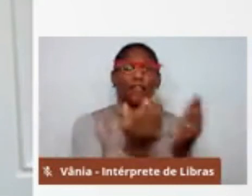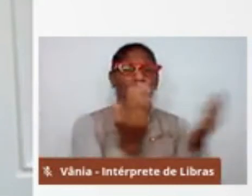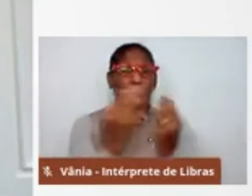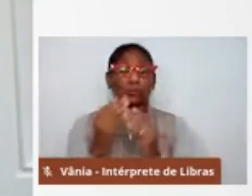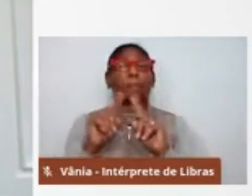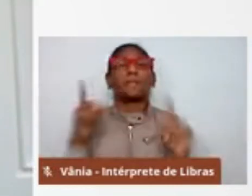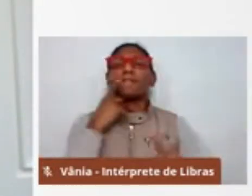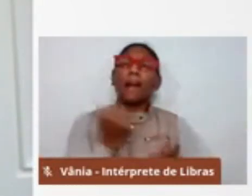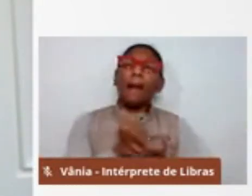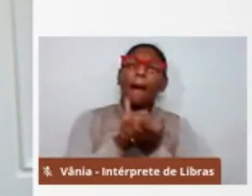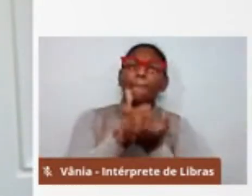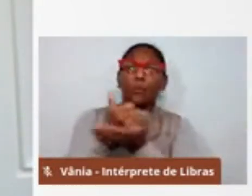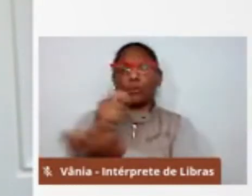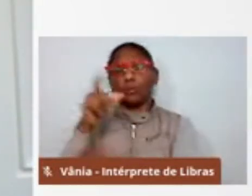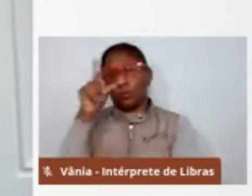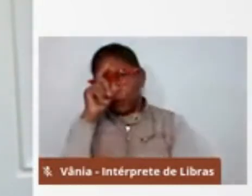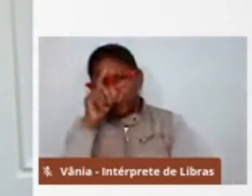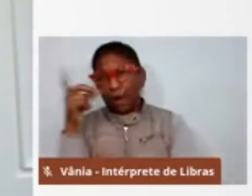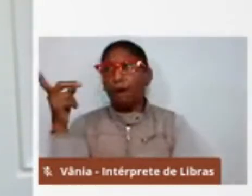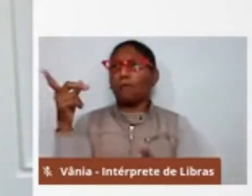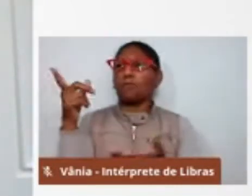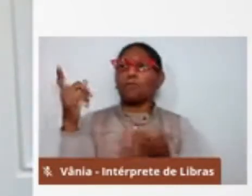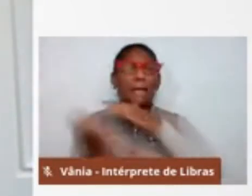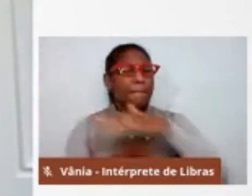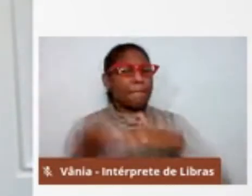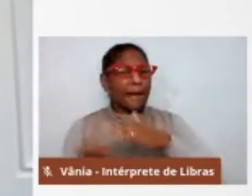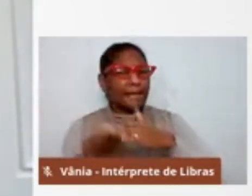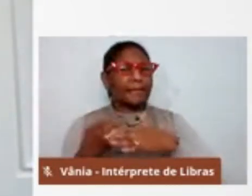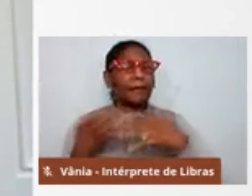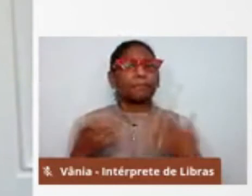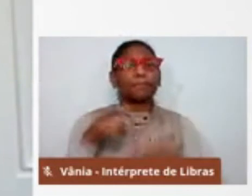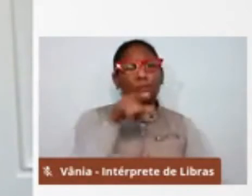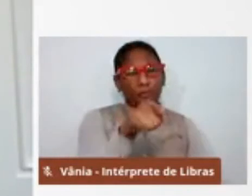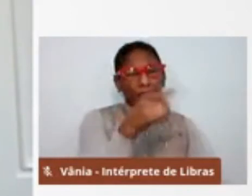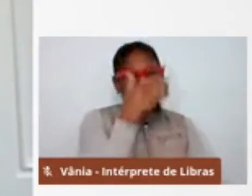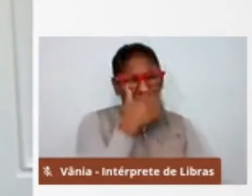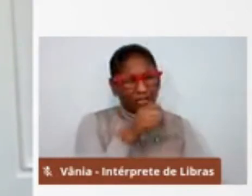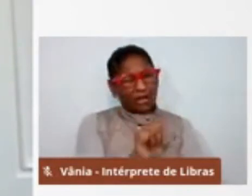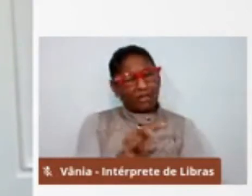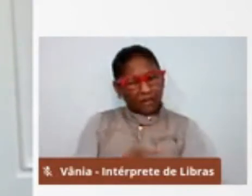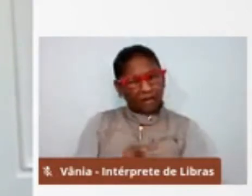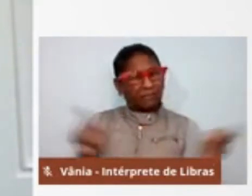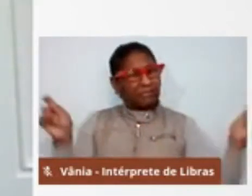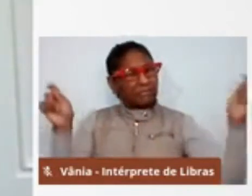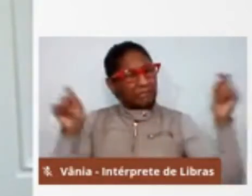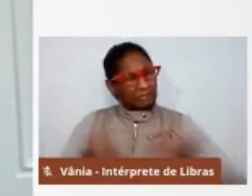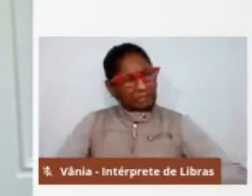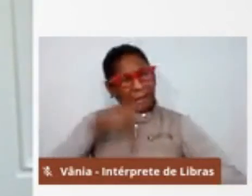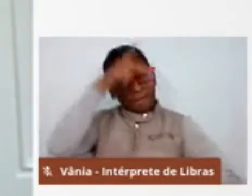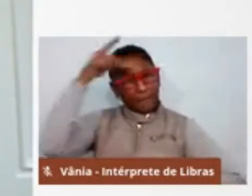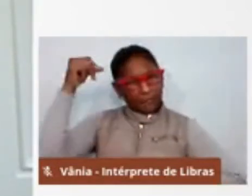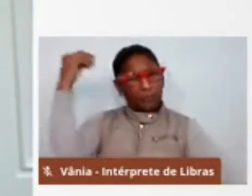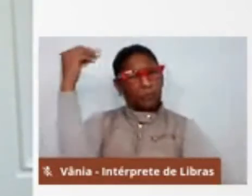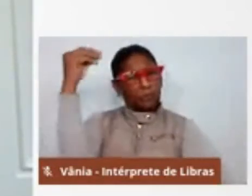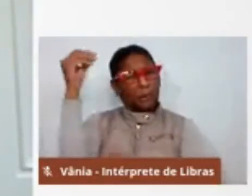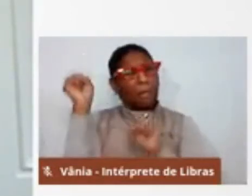e consenso de hospitais e empresariado. Politicamente, o senhor avaliza esta medida ventilada pela Prefeitura de Porto